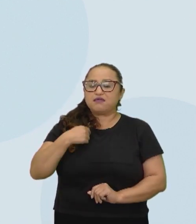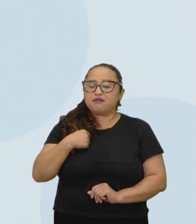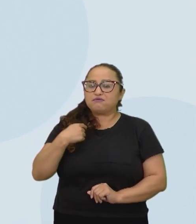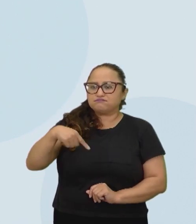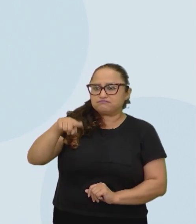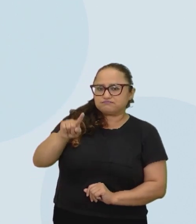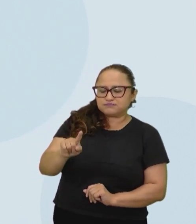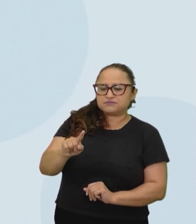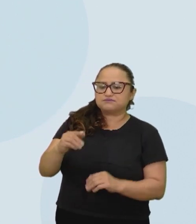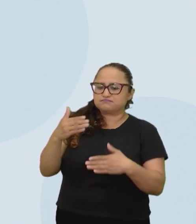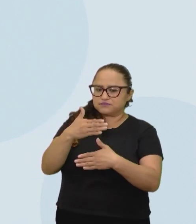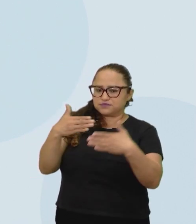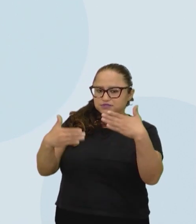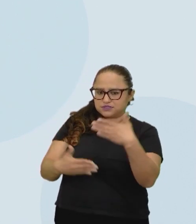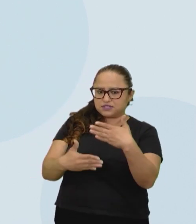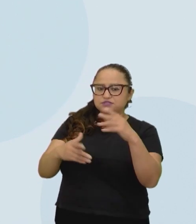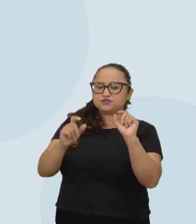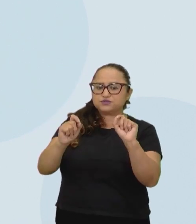um pouquinho para frente.